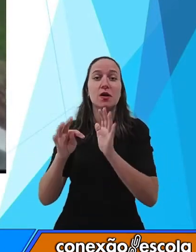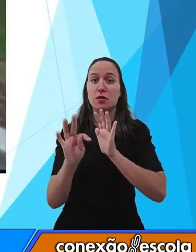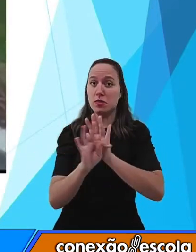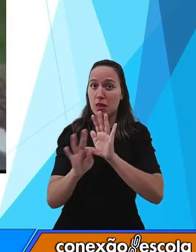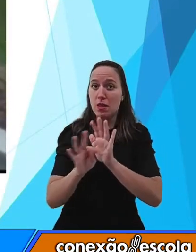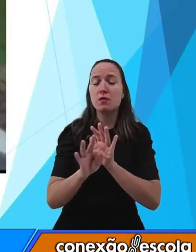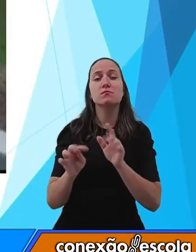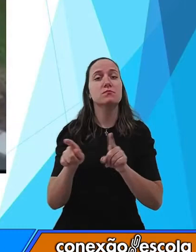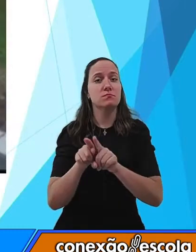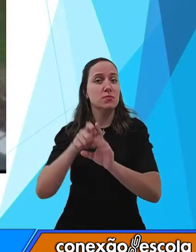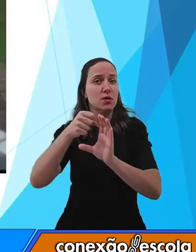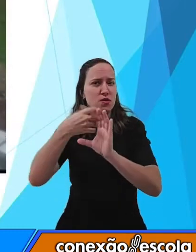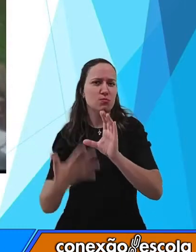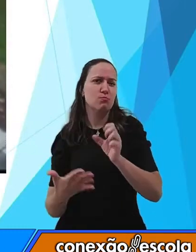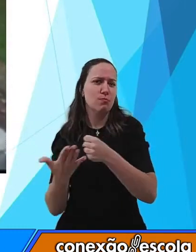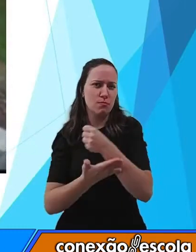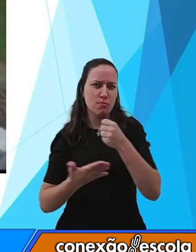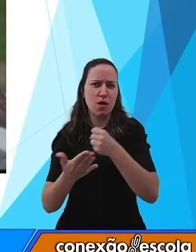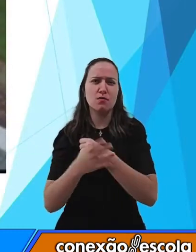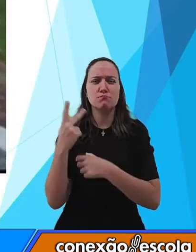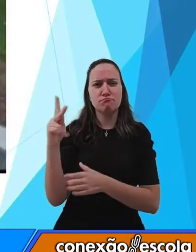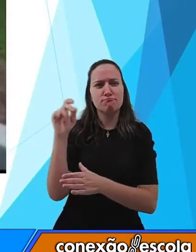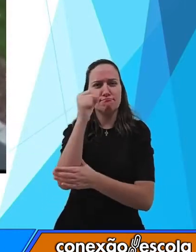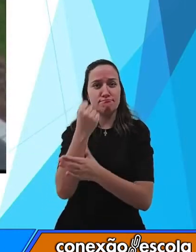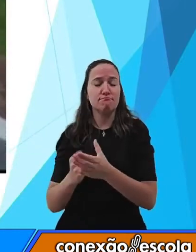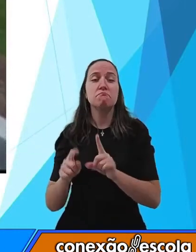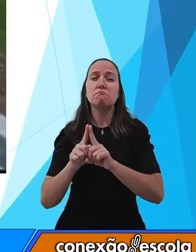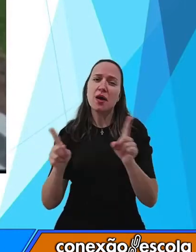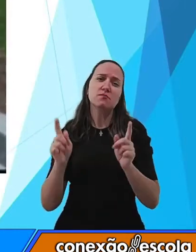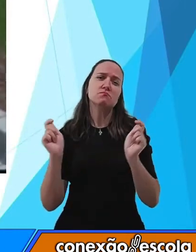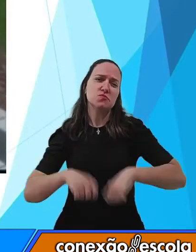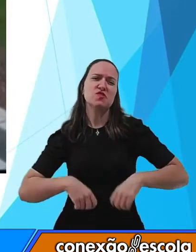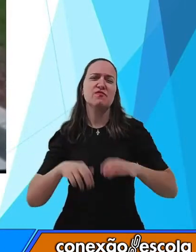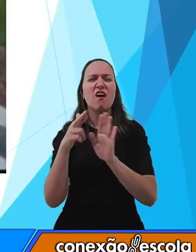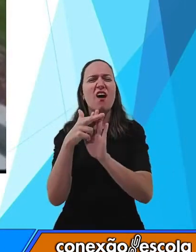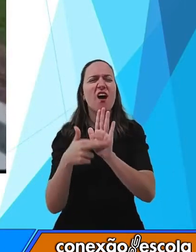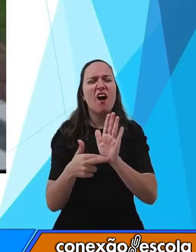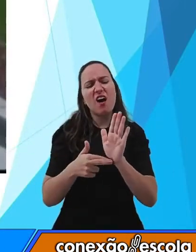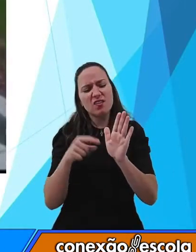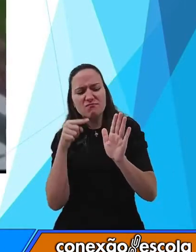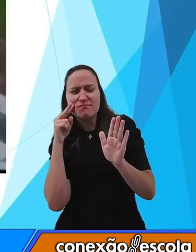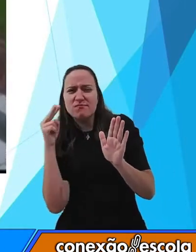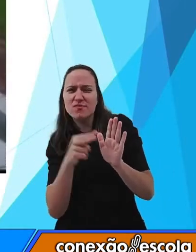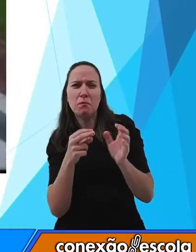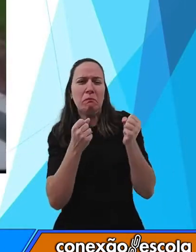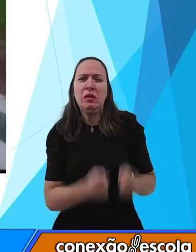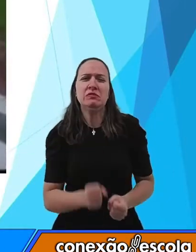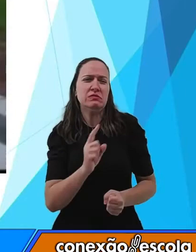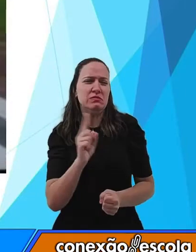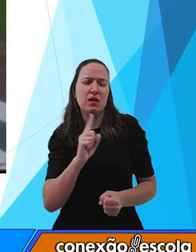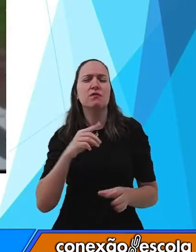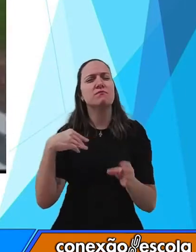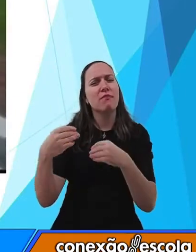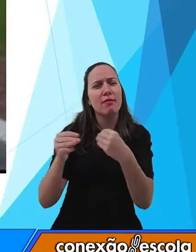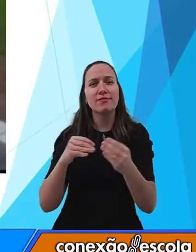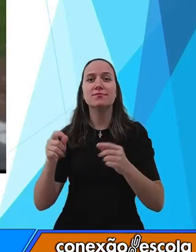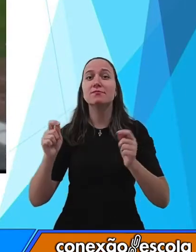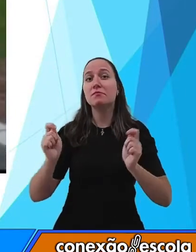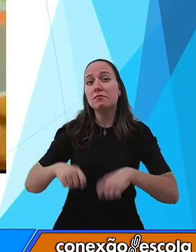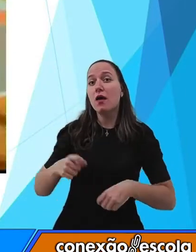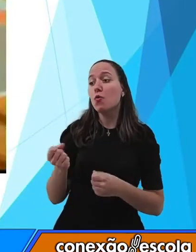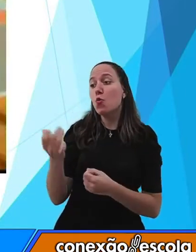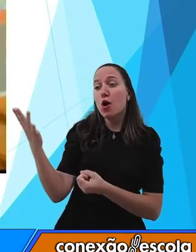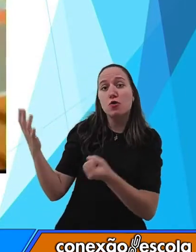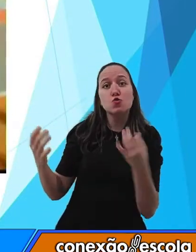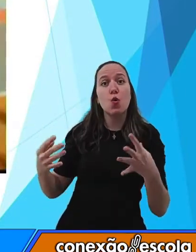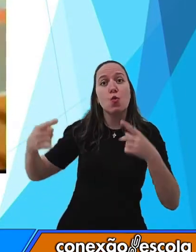e características básicas, mas flexibiliza as regras, como o número de jogadores e o espaço,